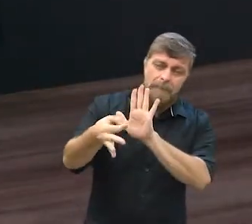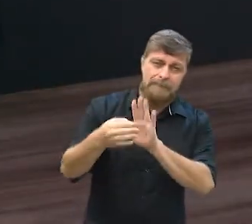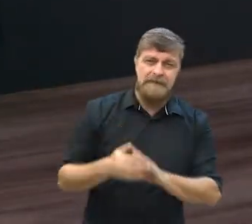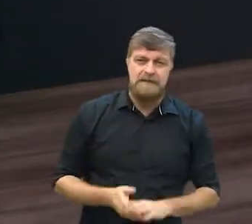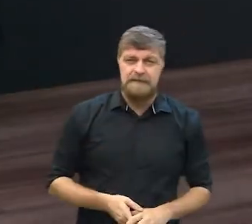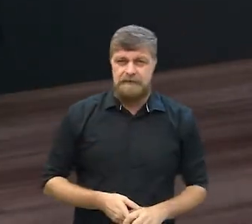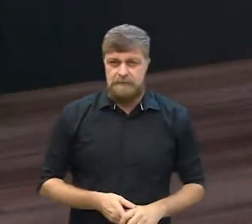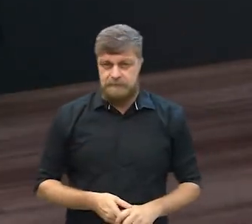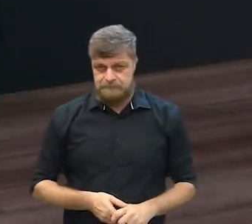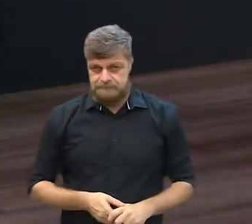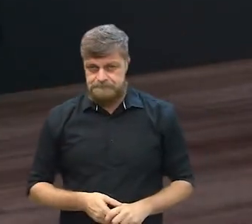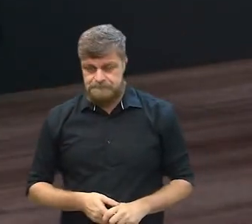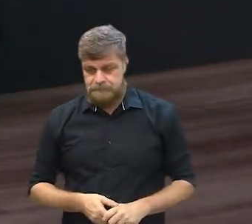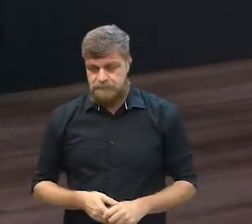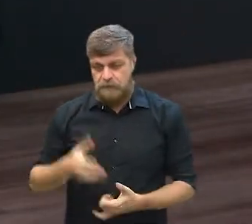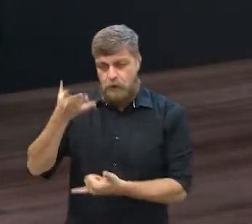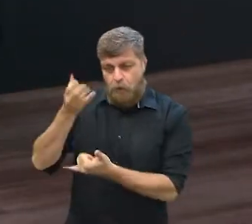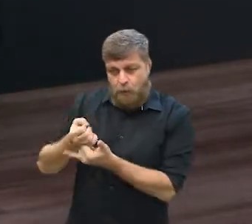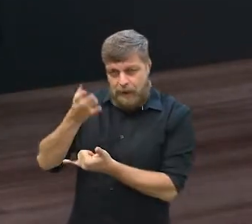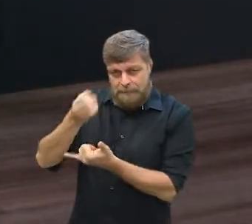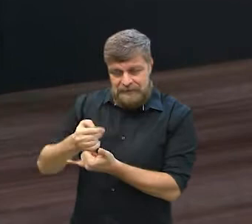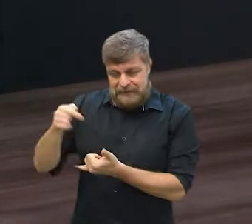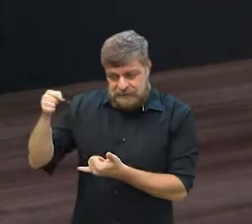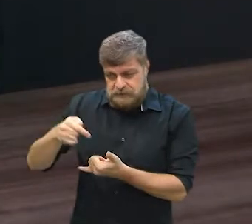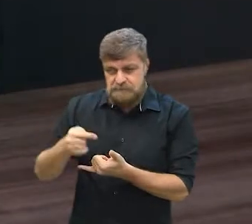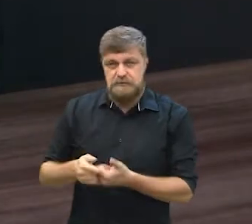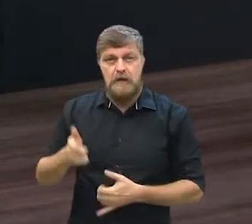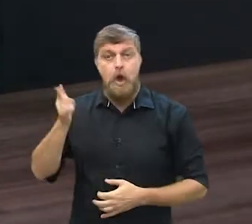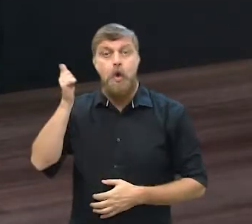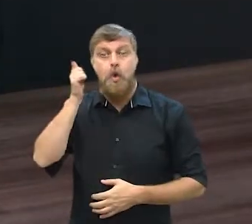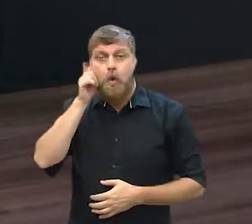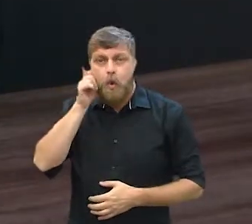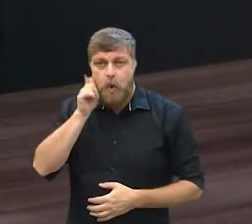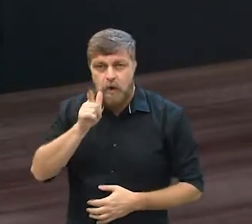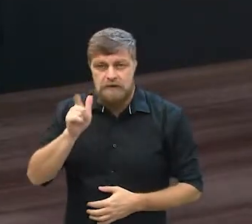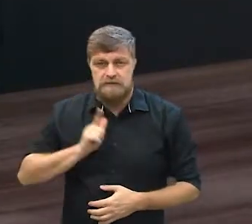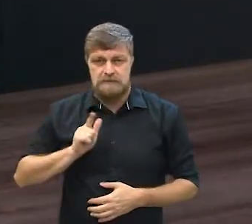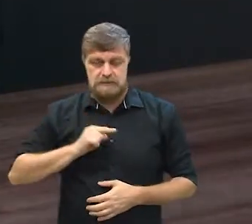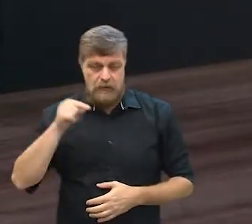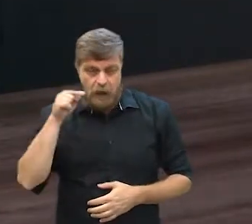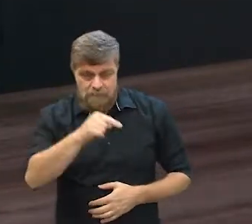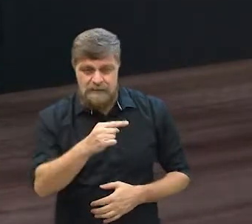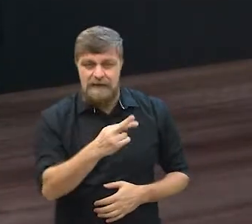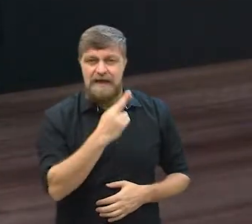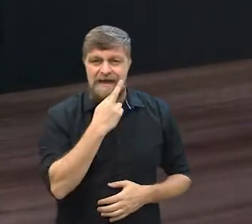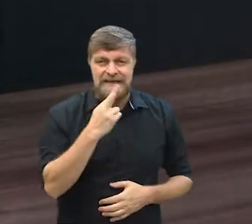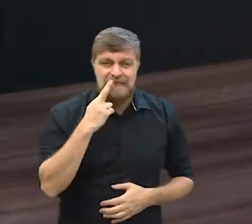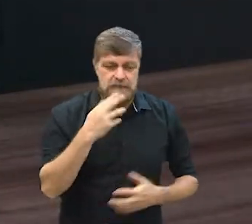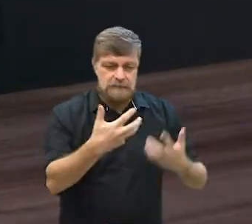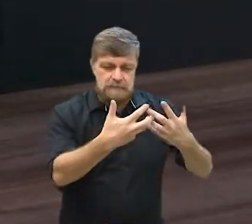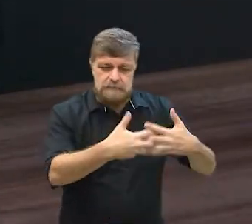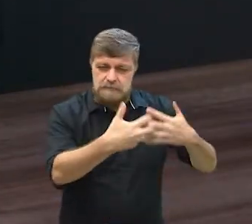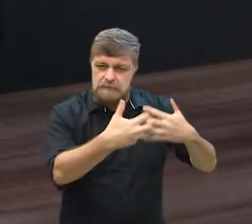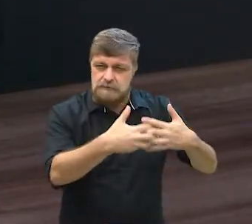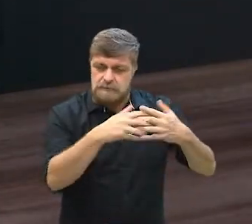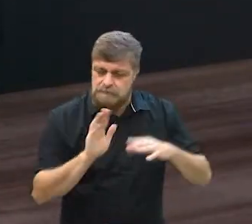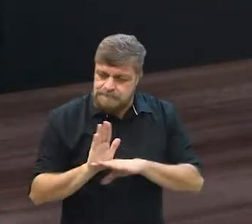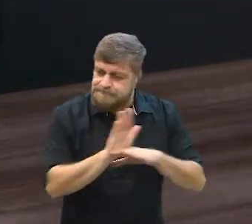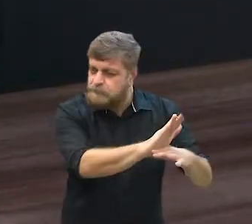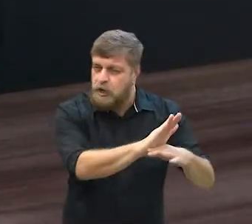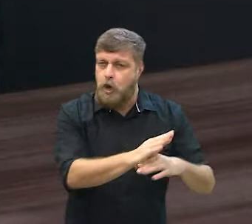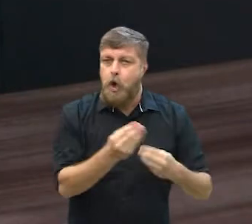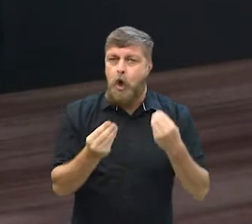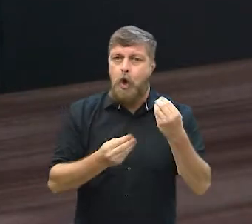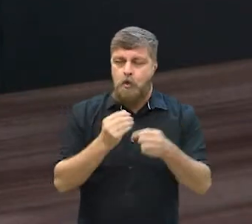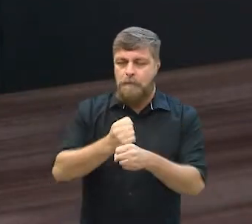visão, do ponto de vista do aplicativo que conseguiu, né, essa flexibilidade. Como